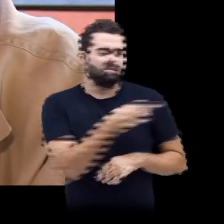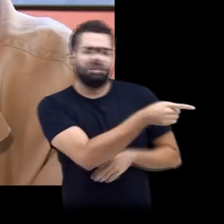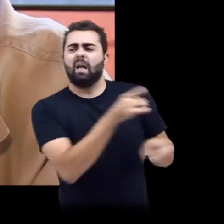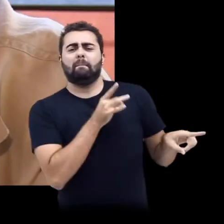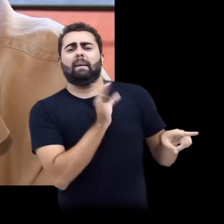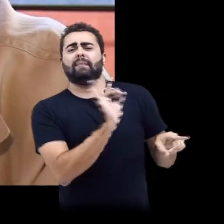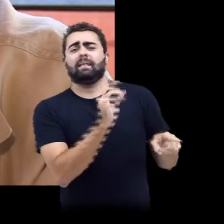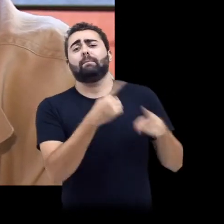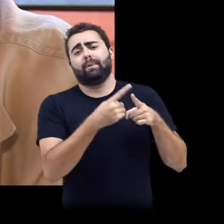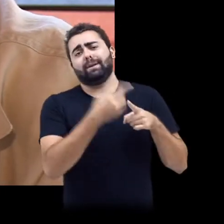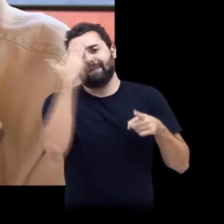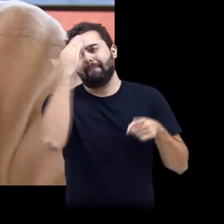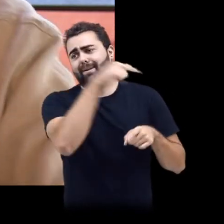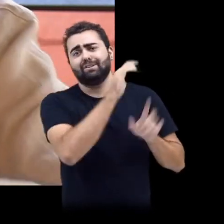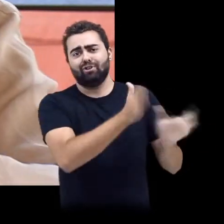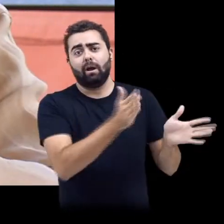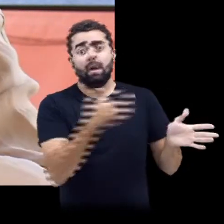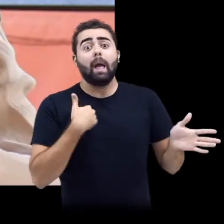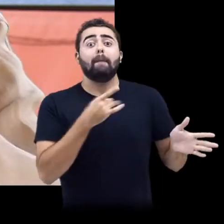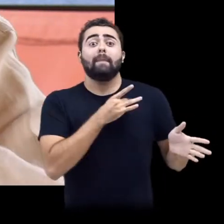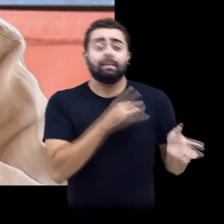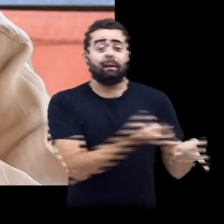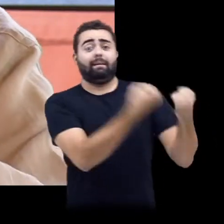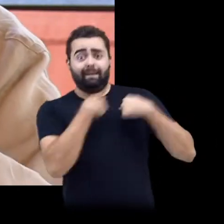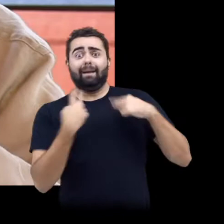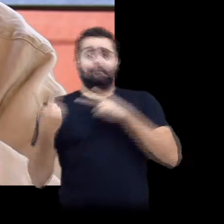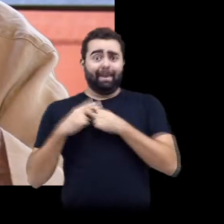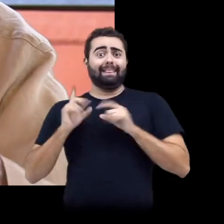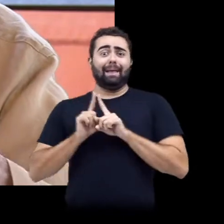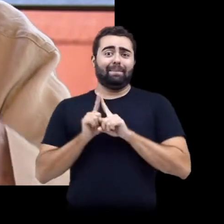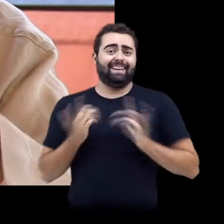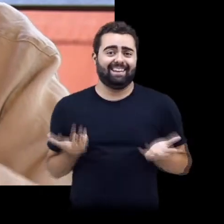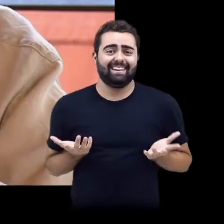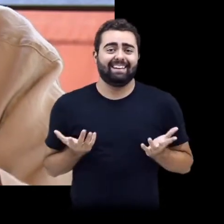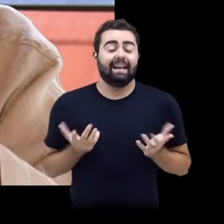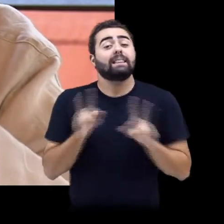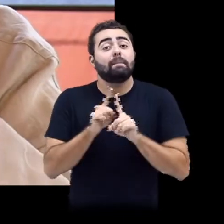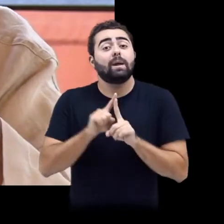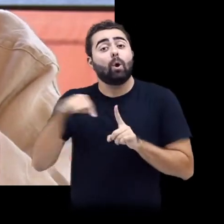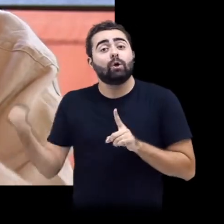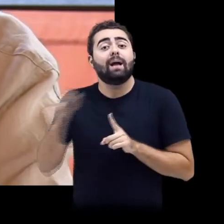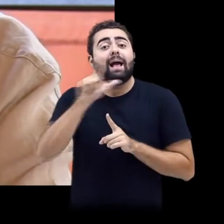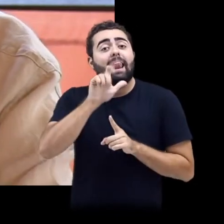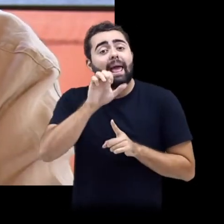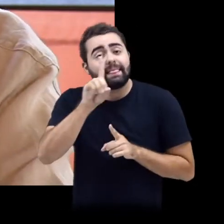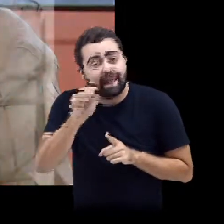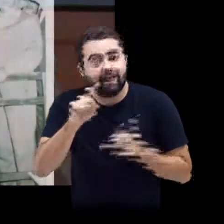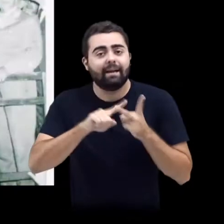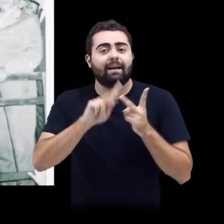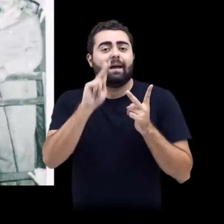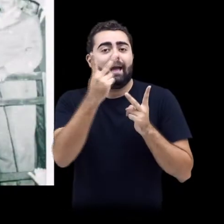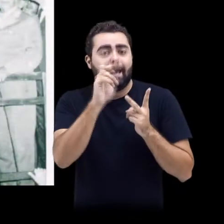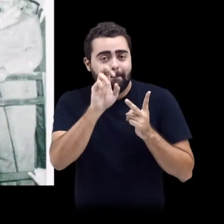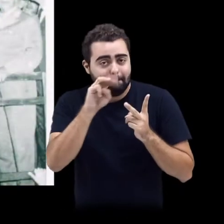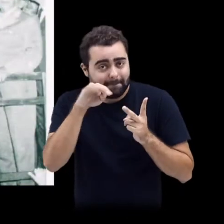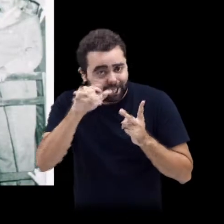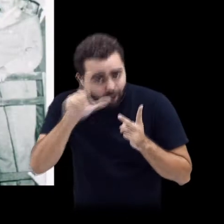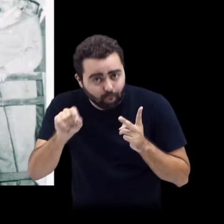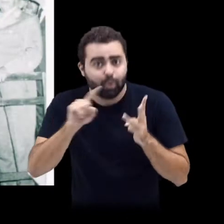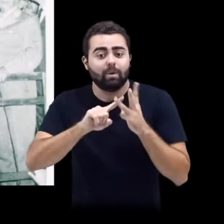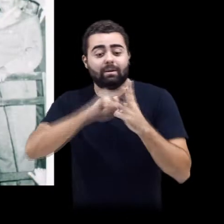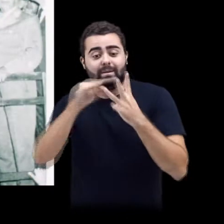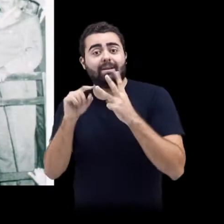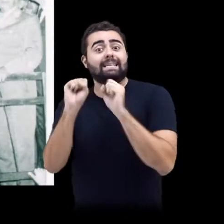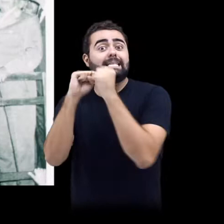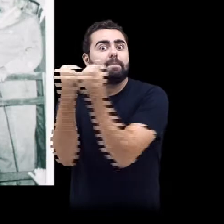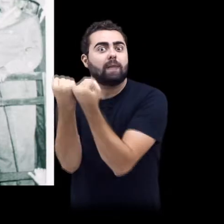está descoberto. Eu tenho medo de implicar a Leda, Hermilo, o seminário